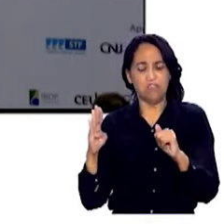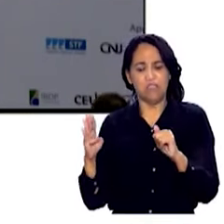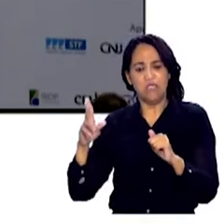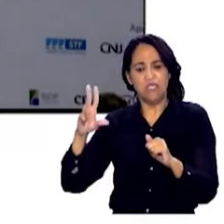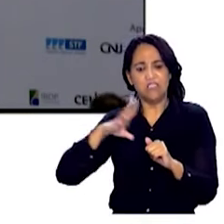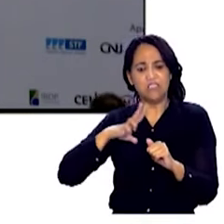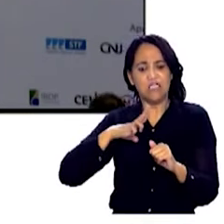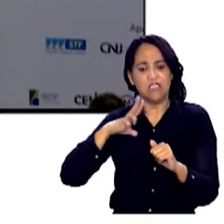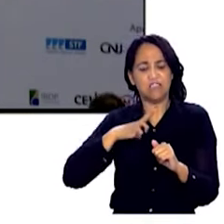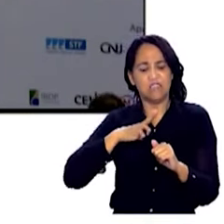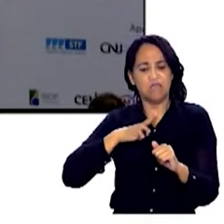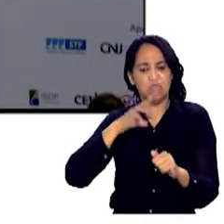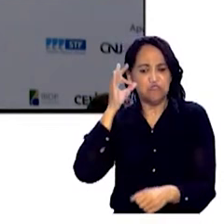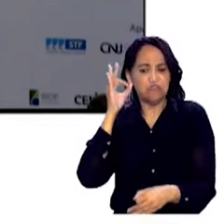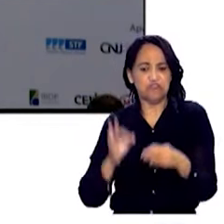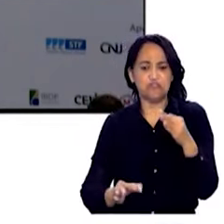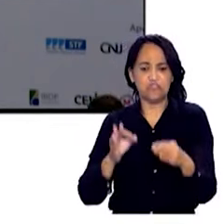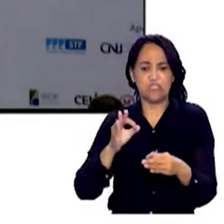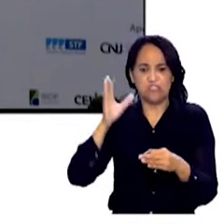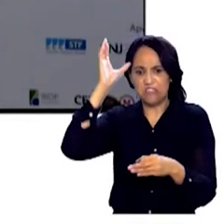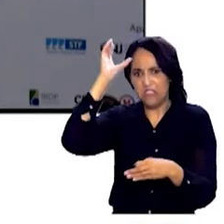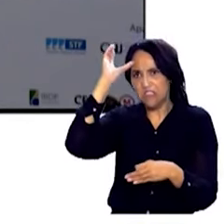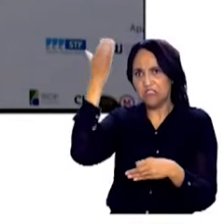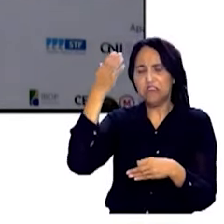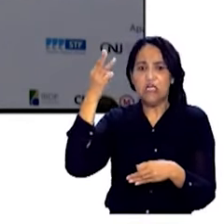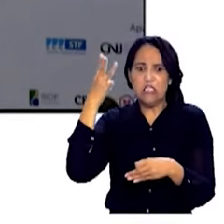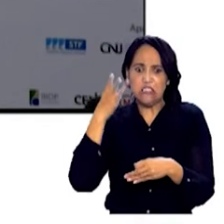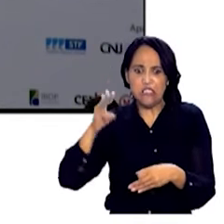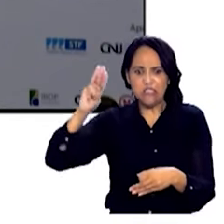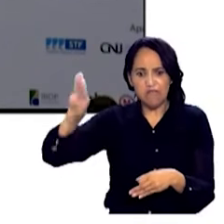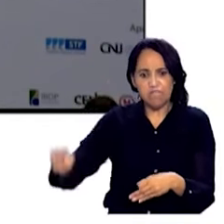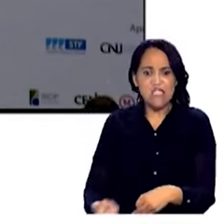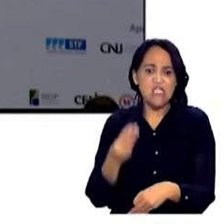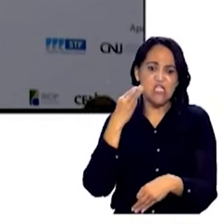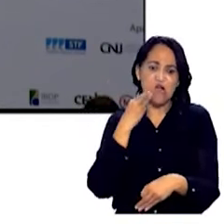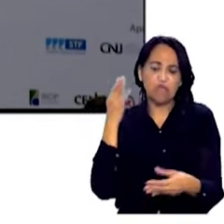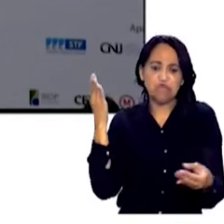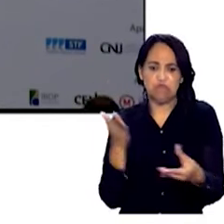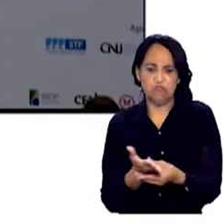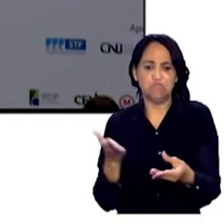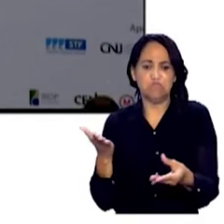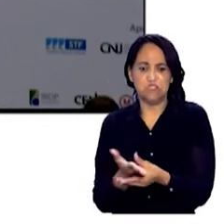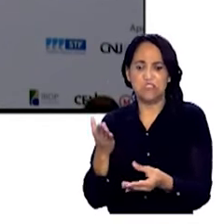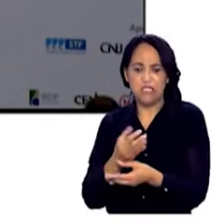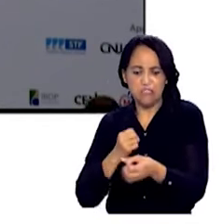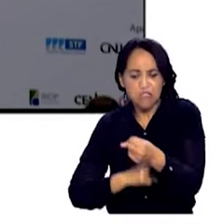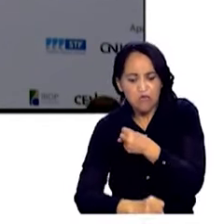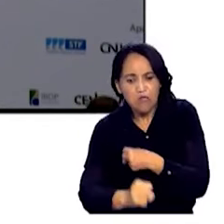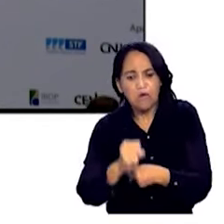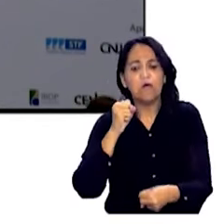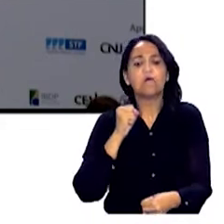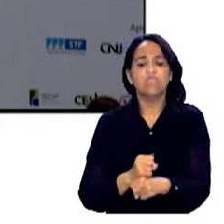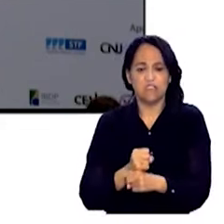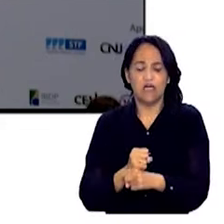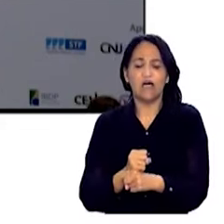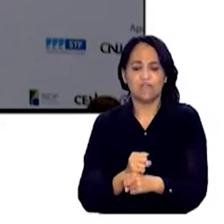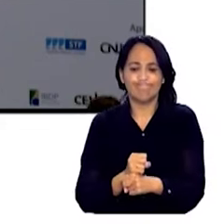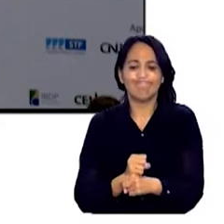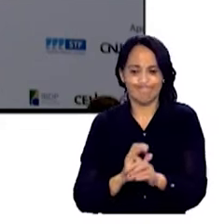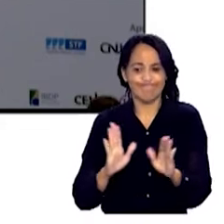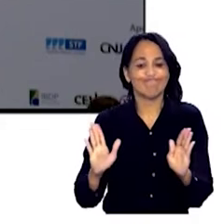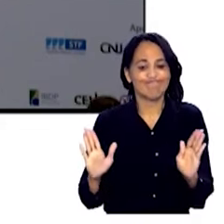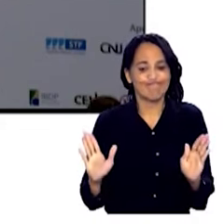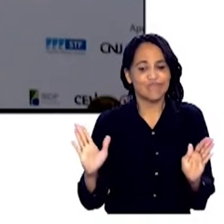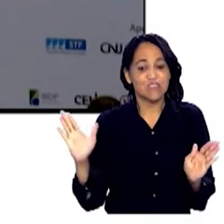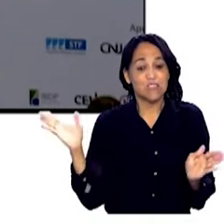milhões de processos ano passados ano passado aqui a começar da da dificuldade da formação da raça decidente como é